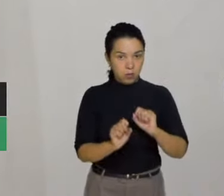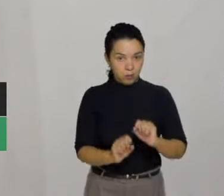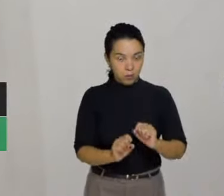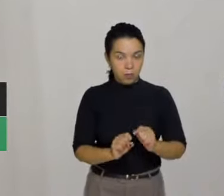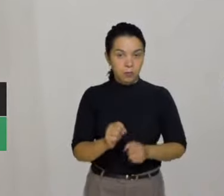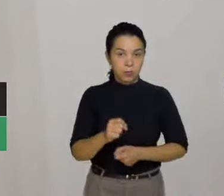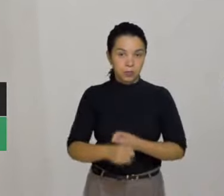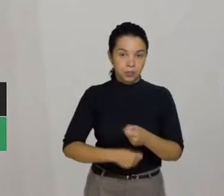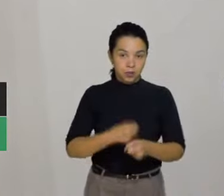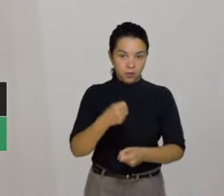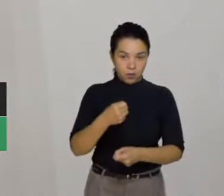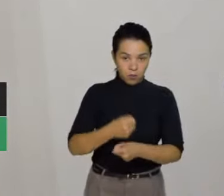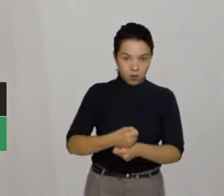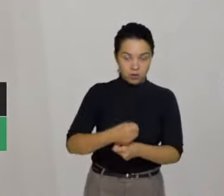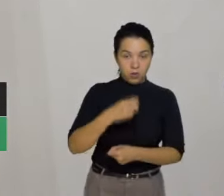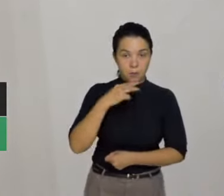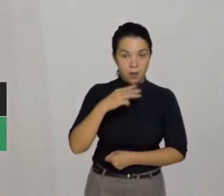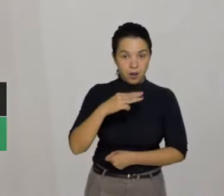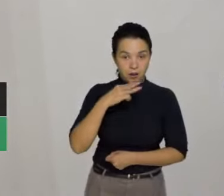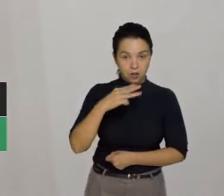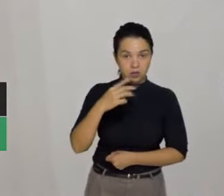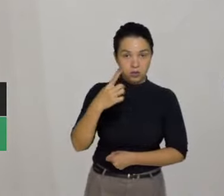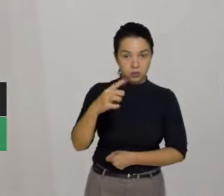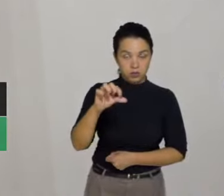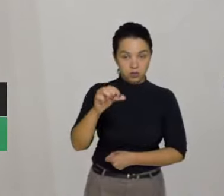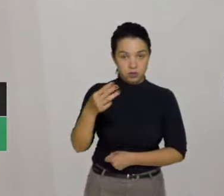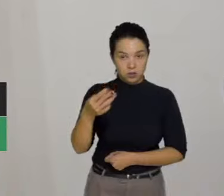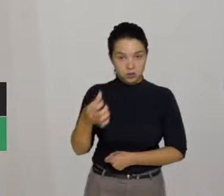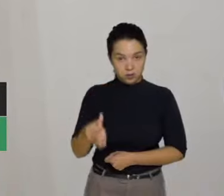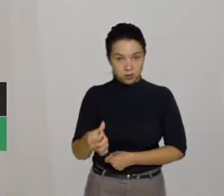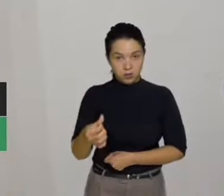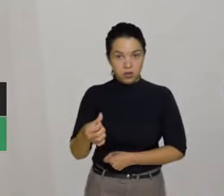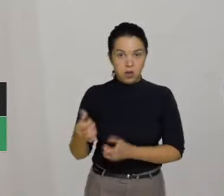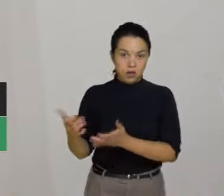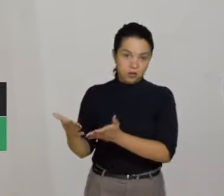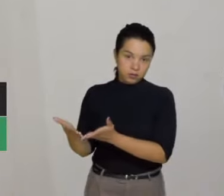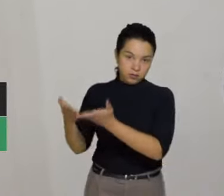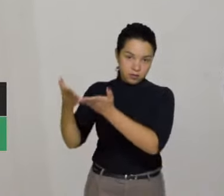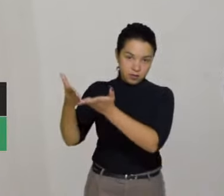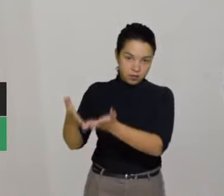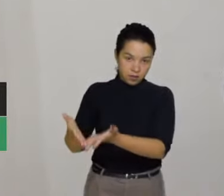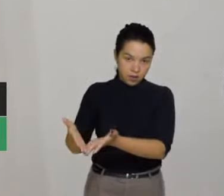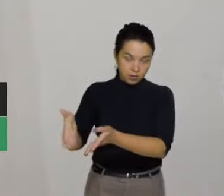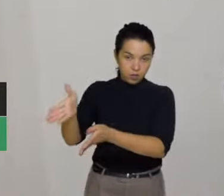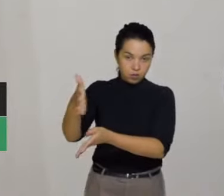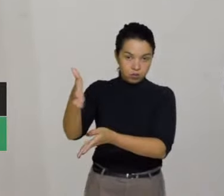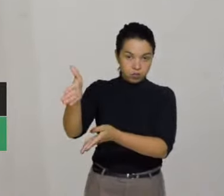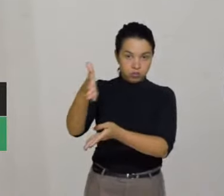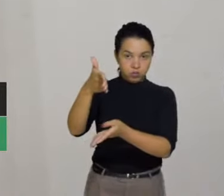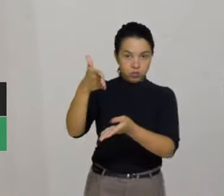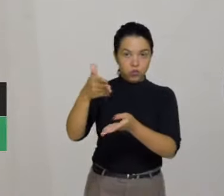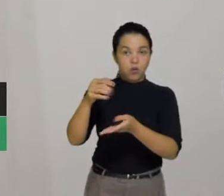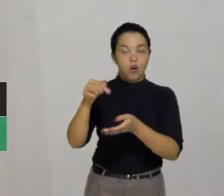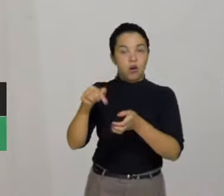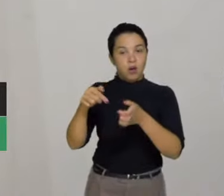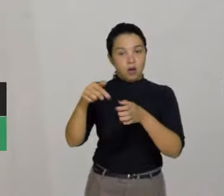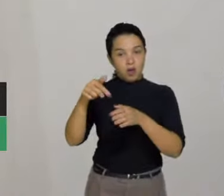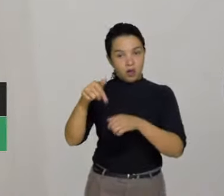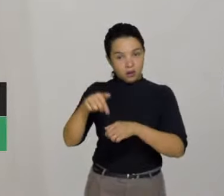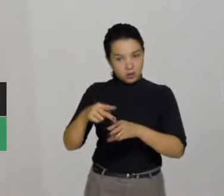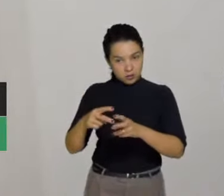de 1836, por meio dos navios à vela de Carlo De Maria, desembarca no